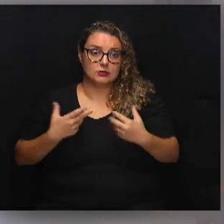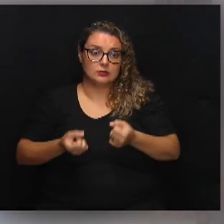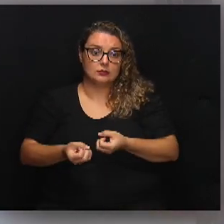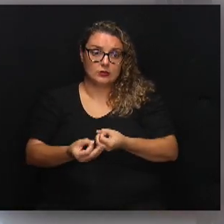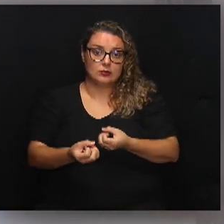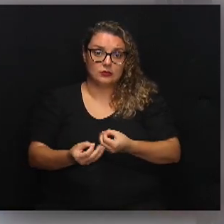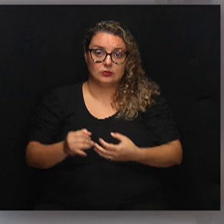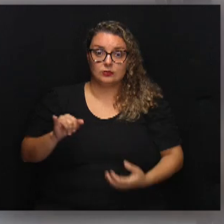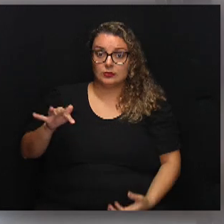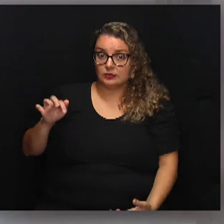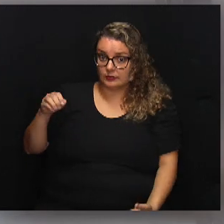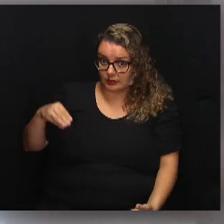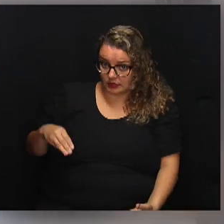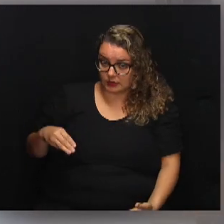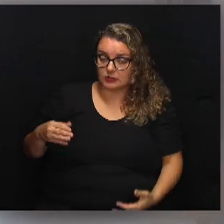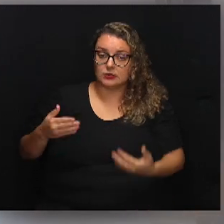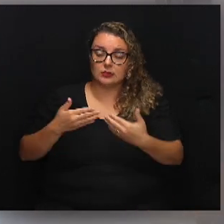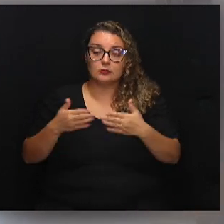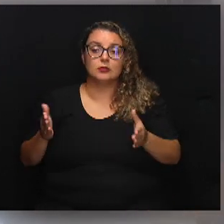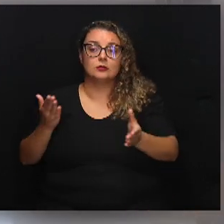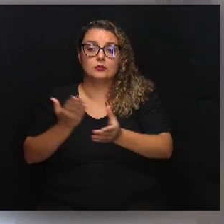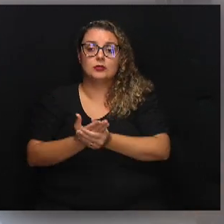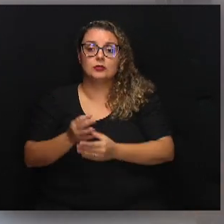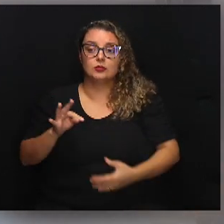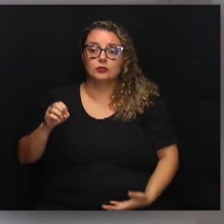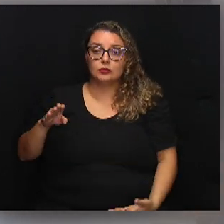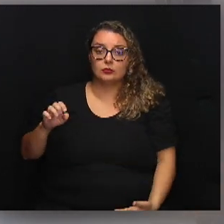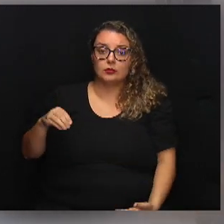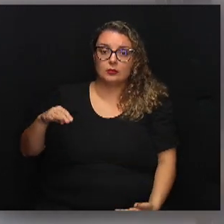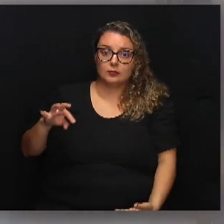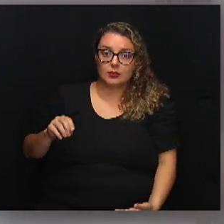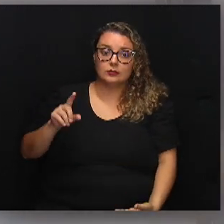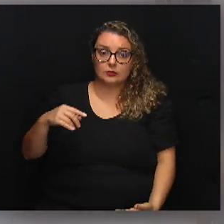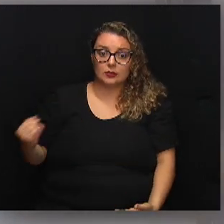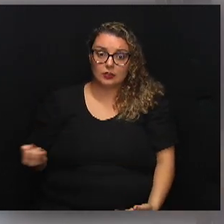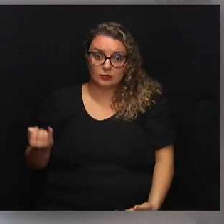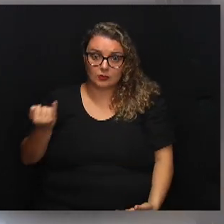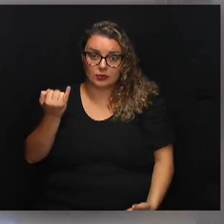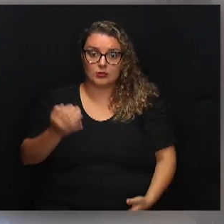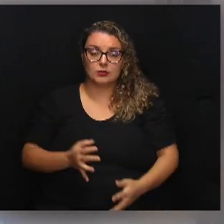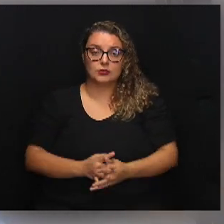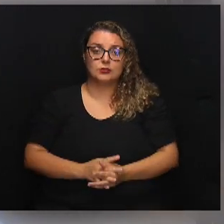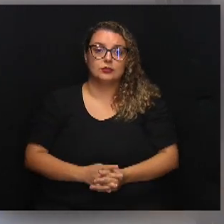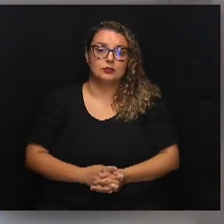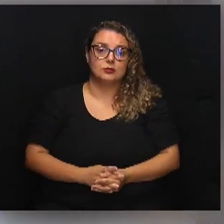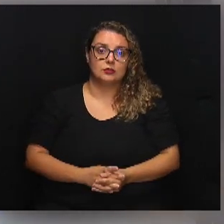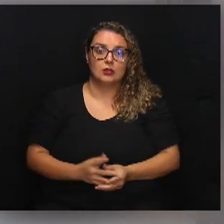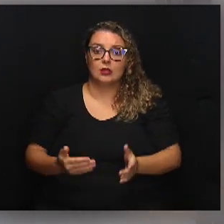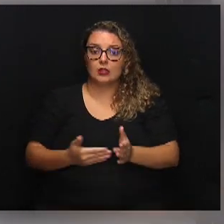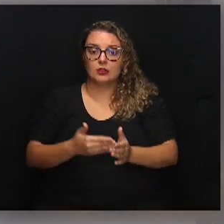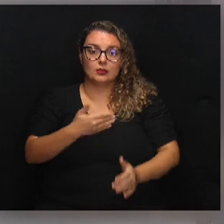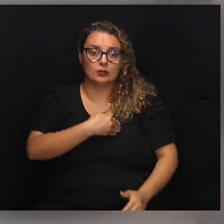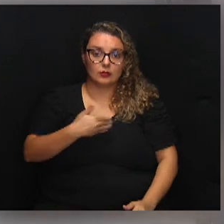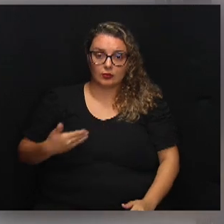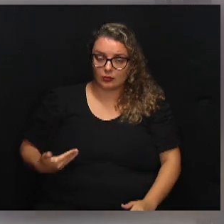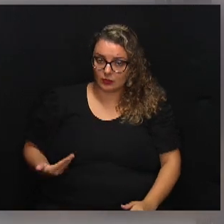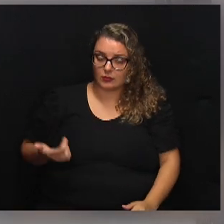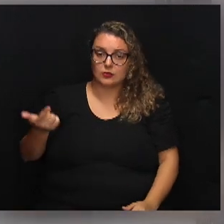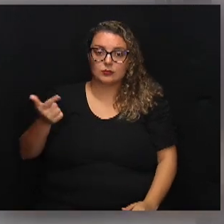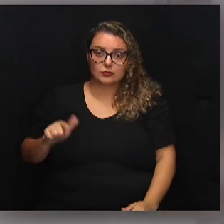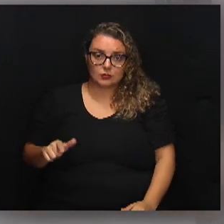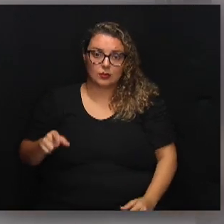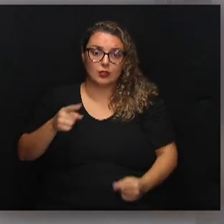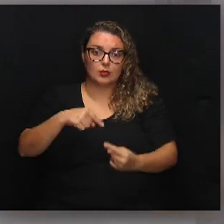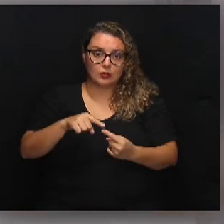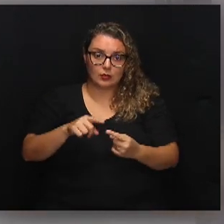aqui do IPHAN da abertura do processo do tombamento, que é muito importante. Então, mesmo que o governo continue com o objetivo